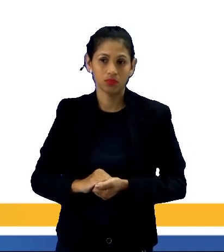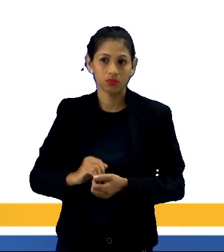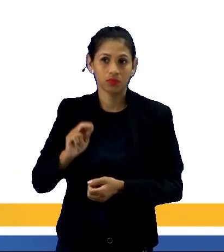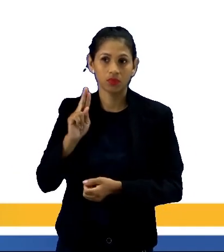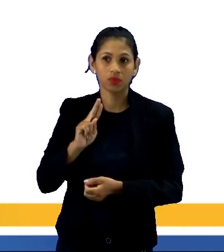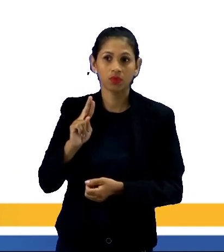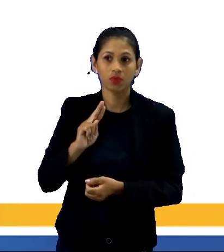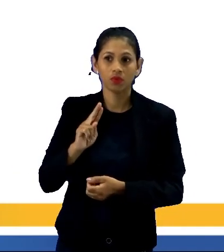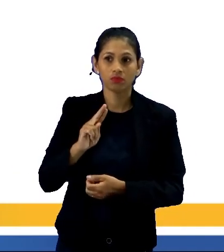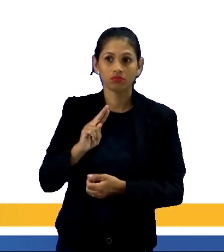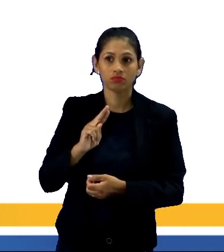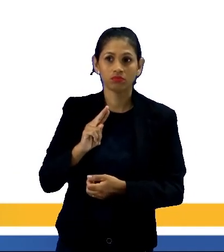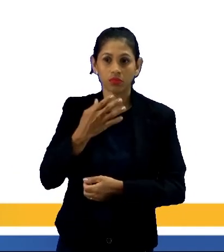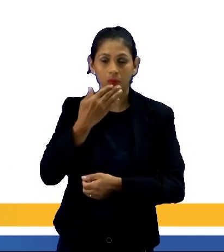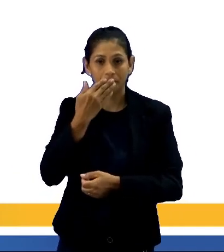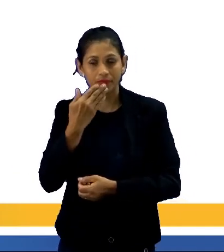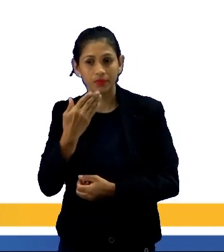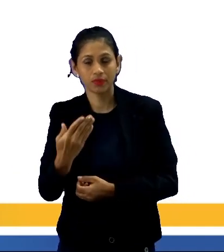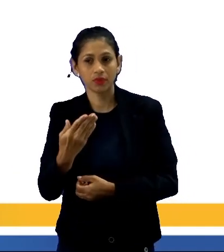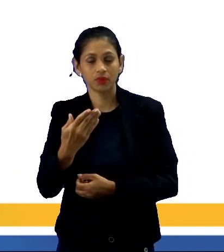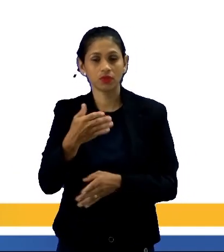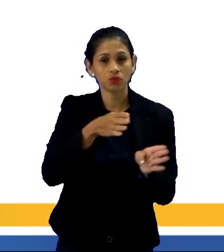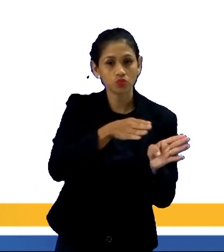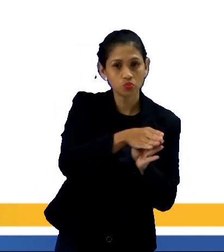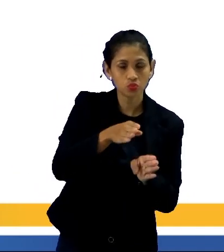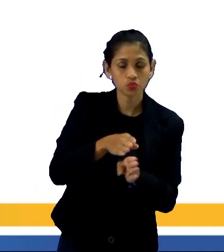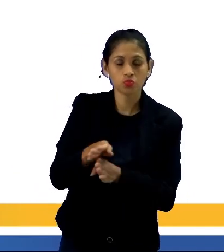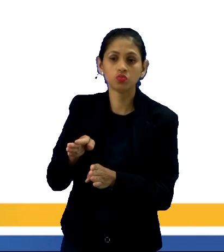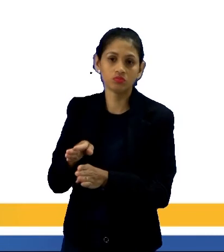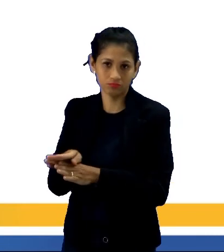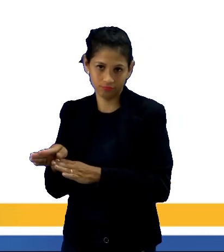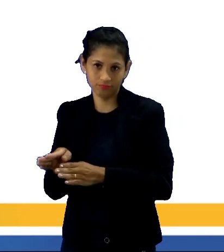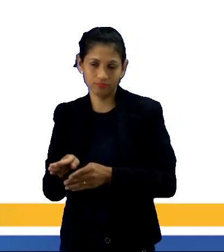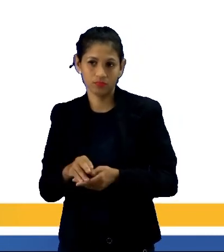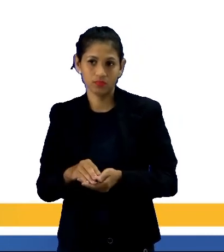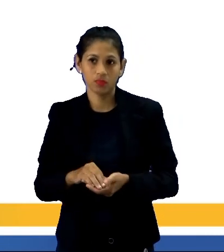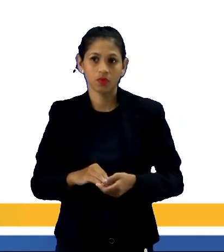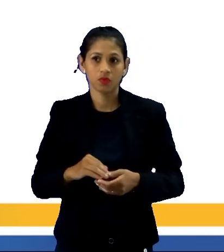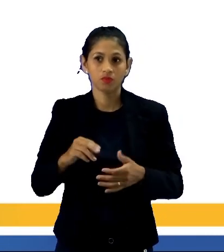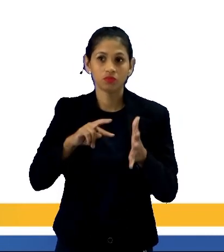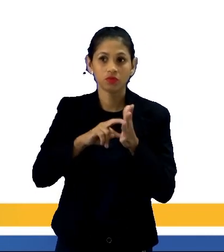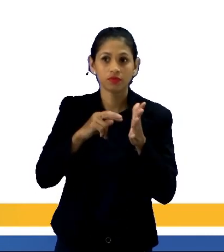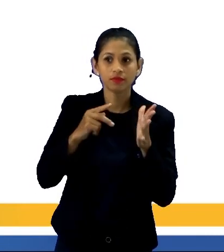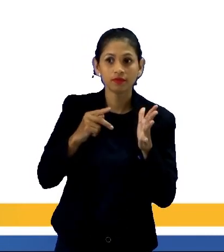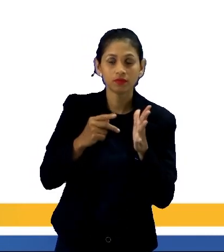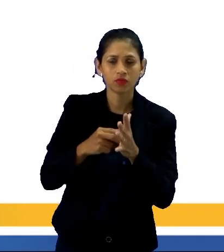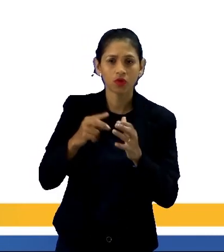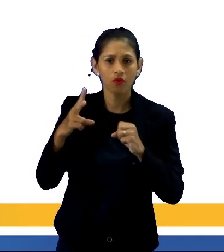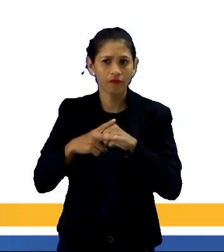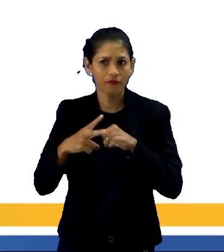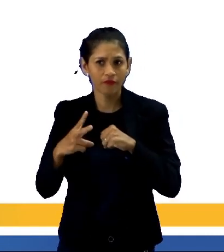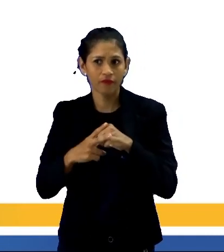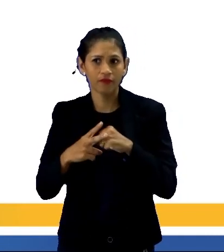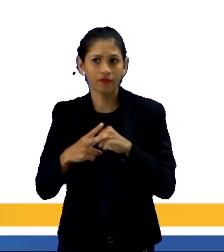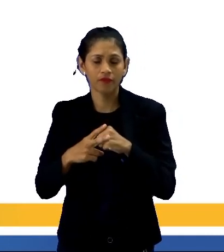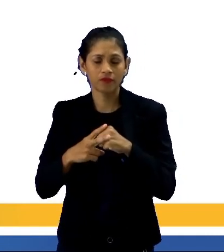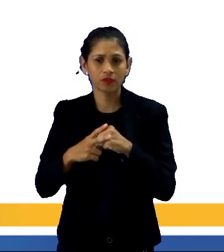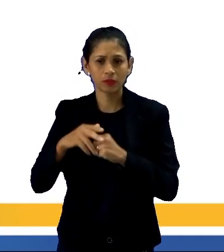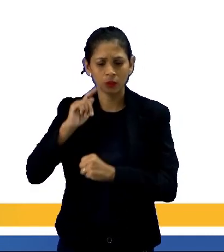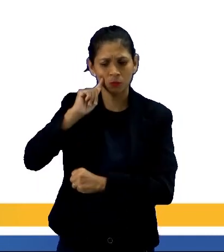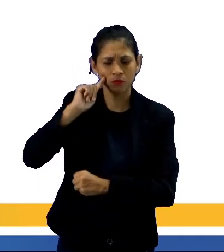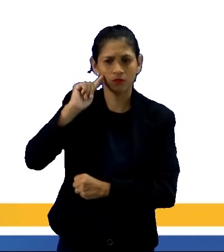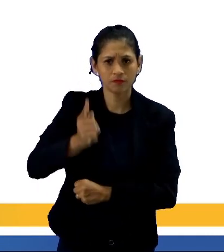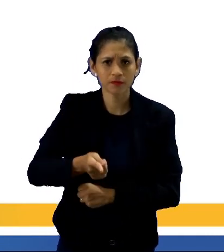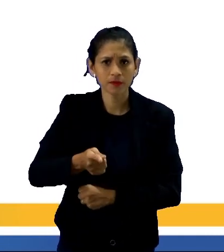meio de ordens, pedidos, sugestões ou conselhos. Por se tratar de um modo verbal com a função de